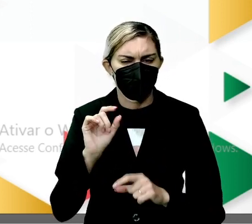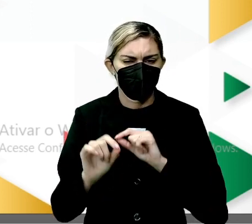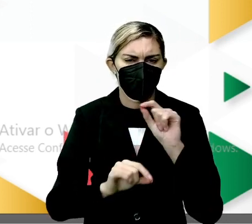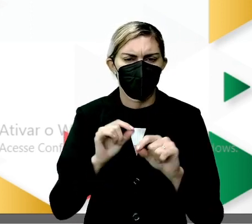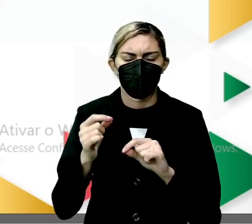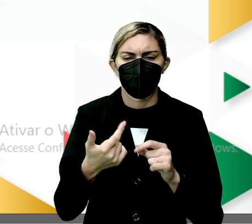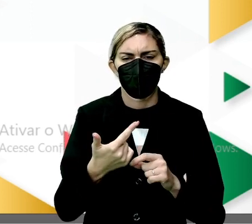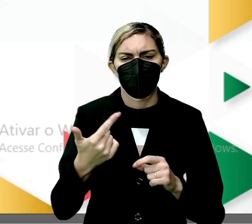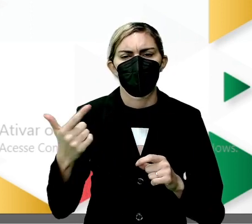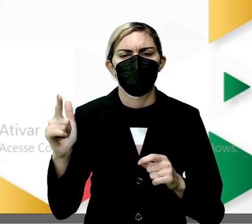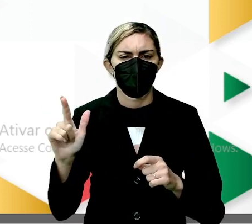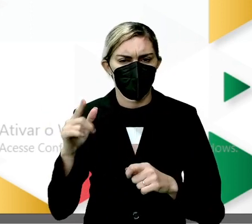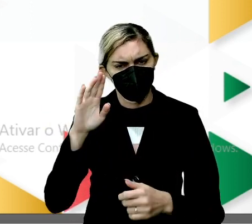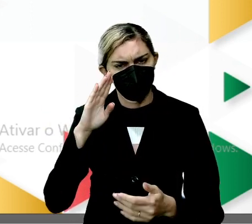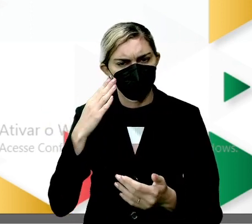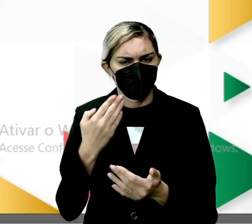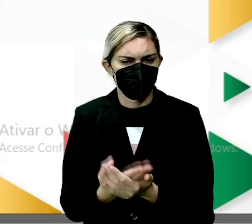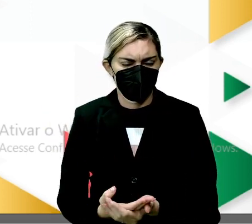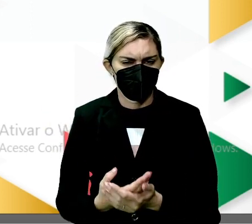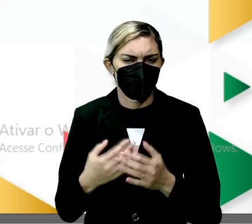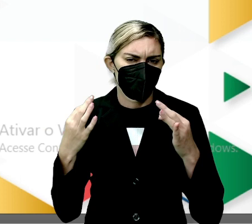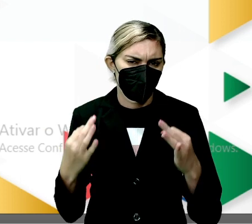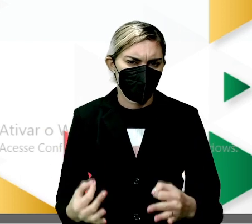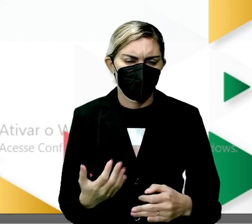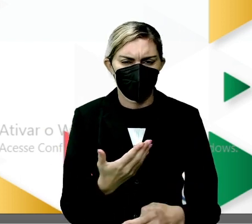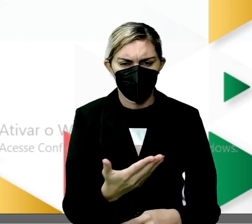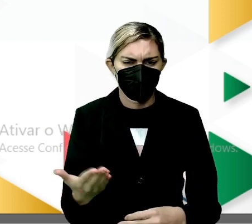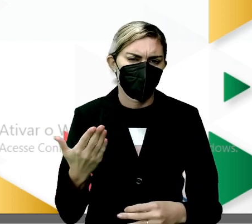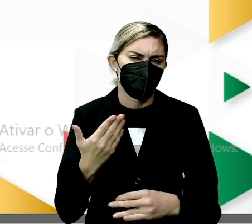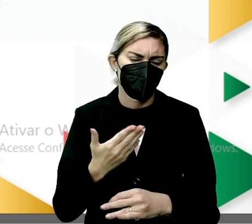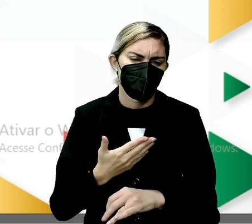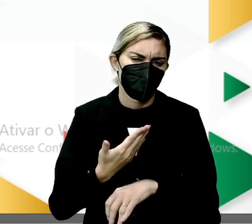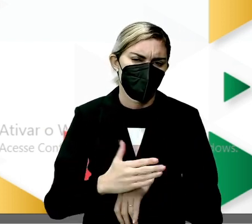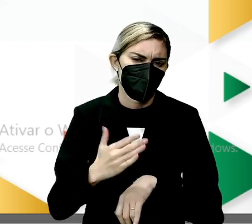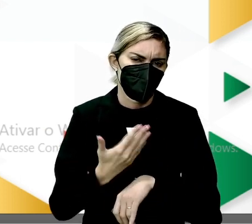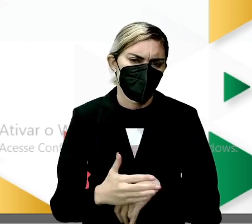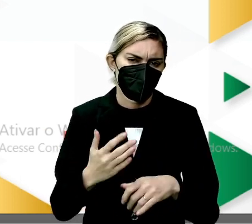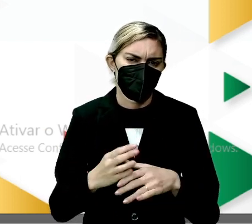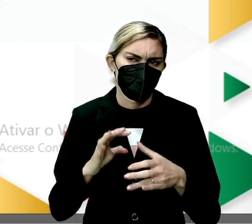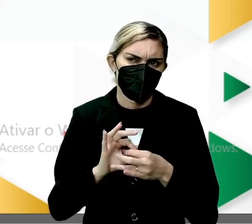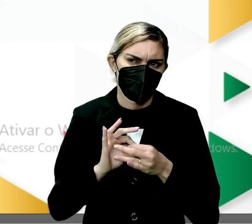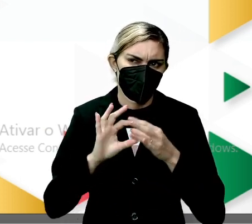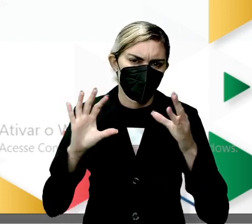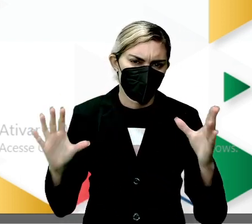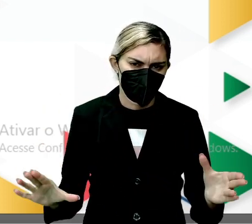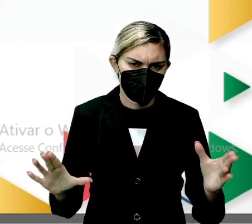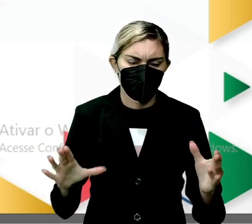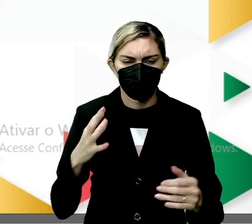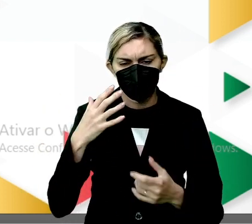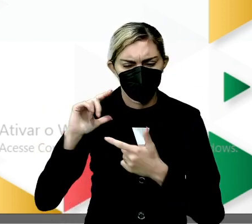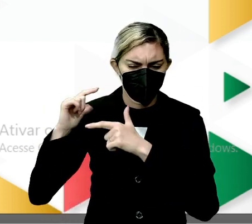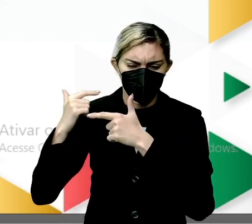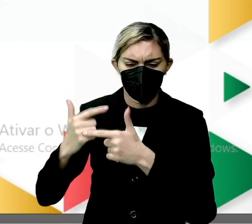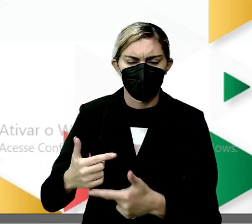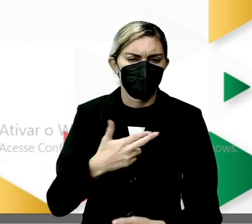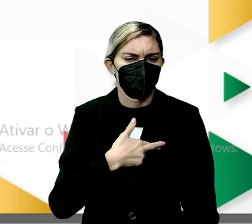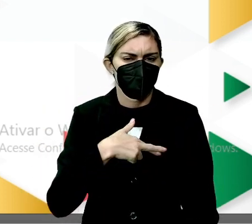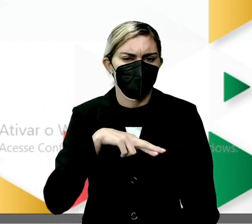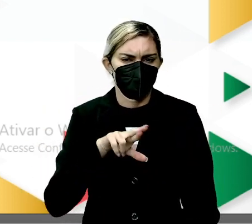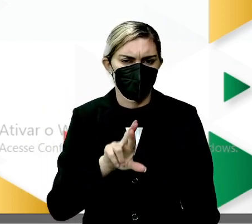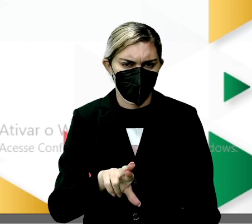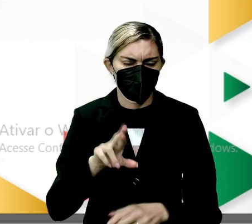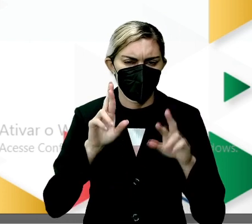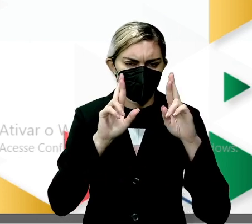outro acredita, certo? Justamente por esse exercício da liberdade, da tradição religiosa e